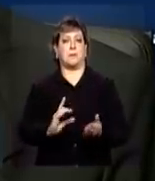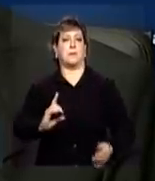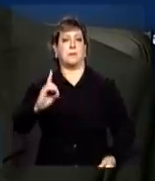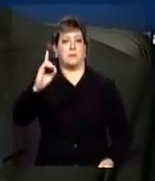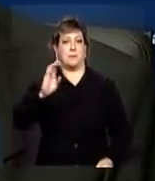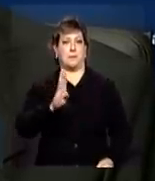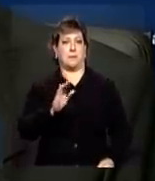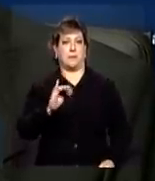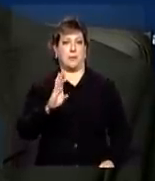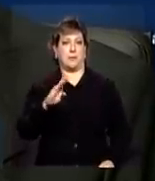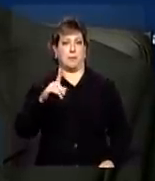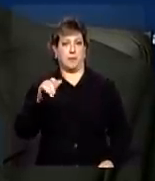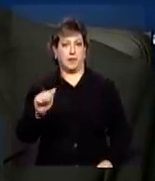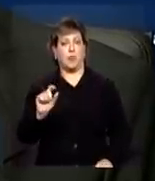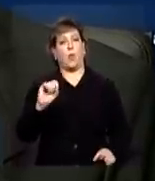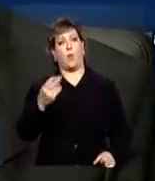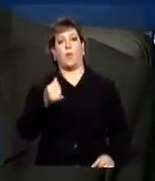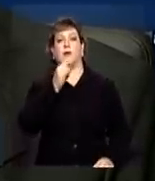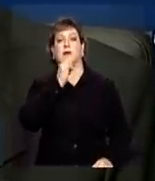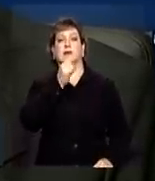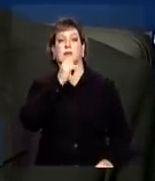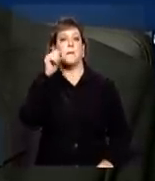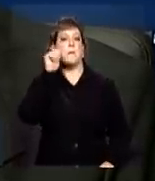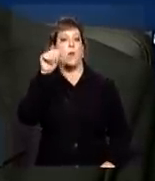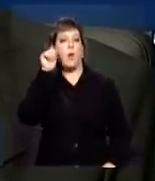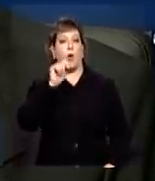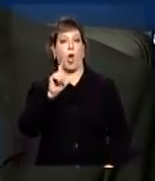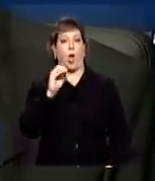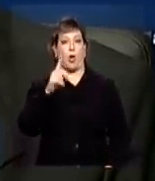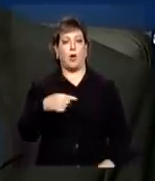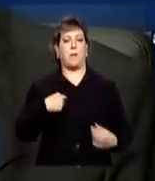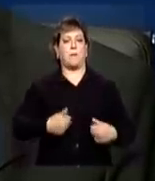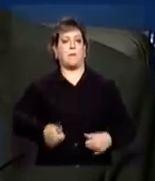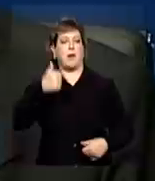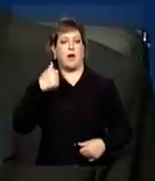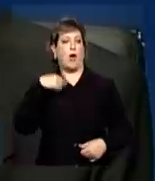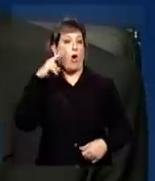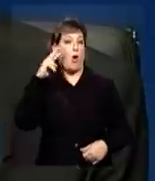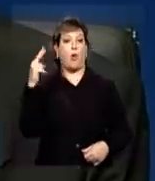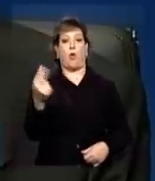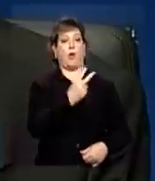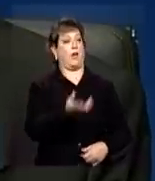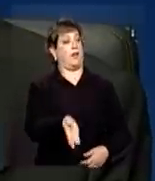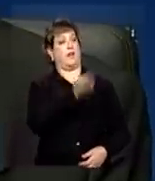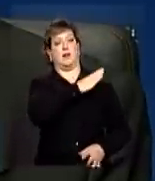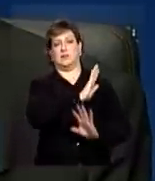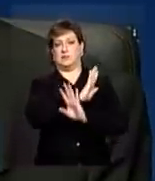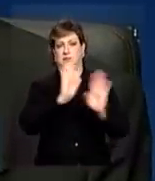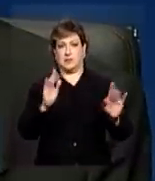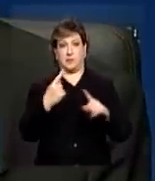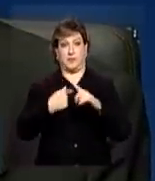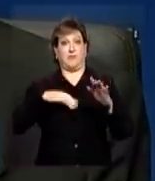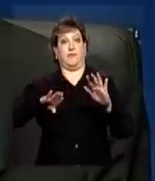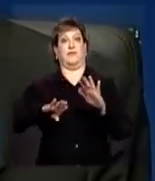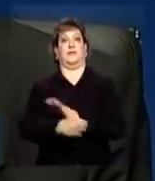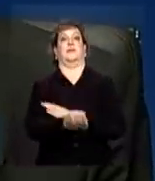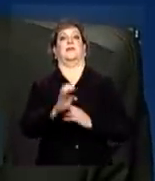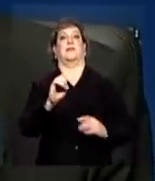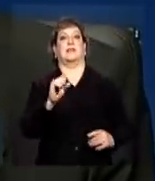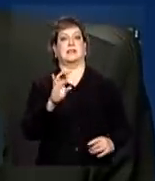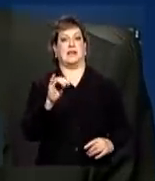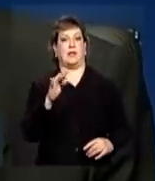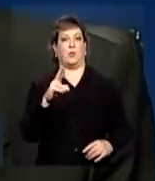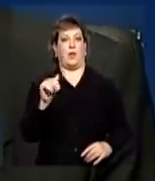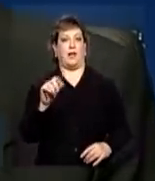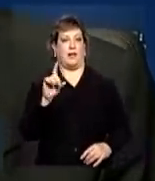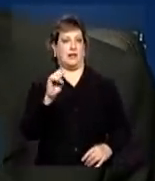ou da mulher de Ló, não olhar para trás para não correr o risco de virar estátua de sal.